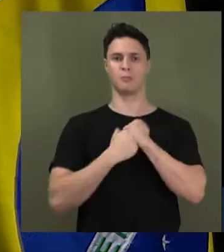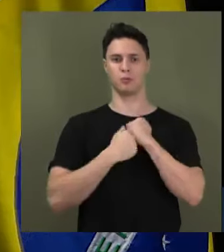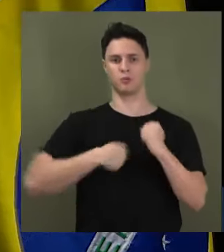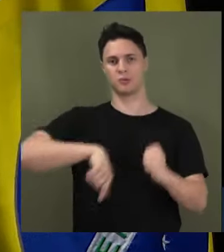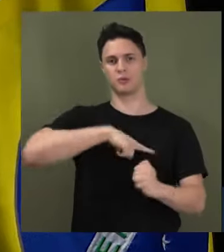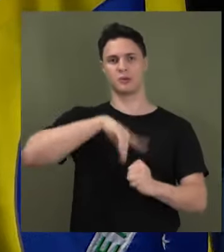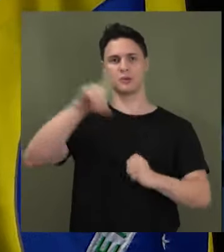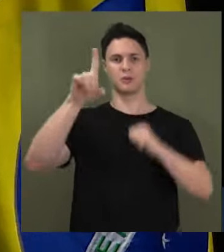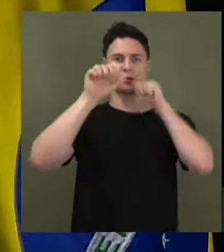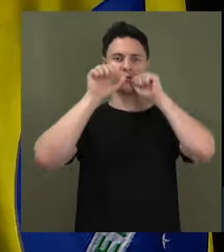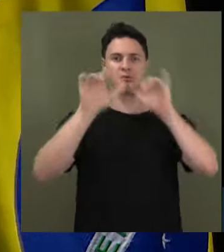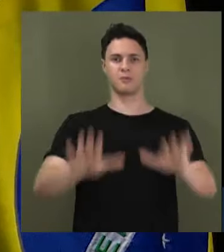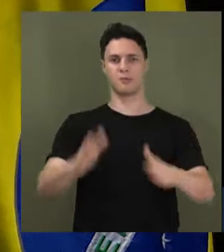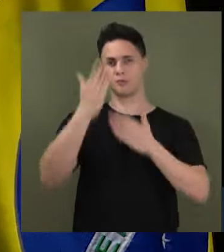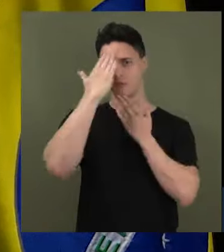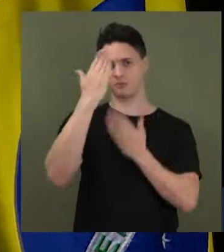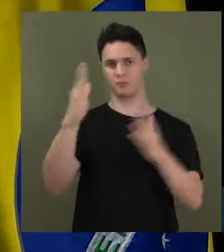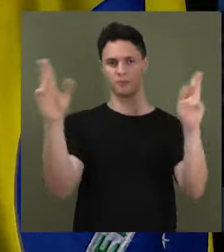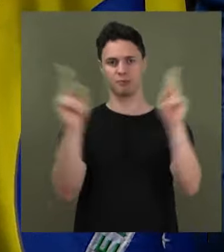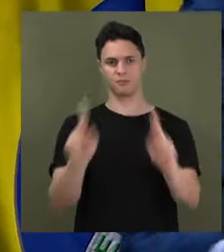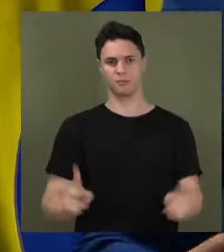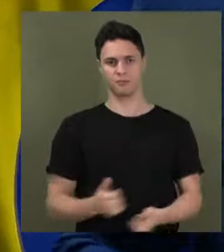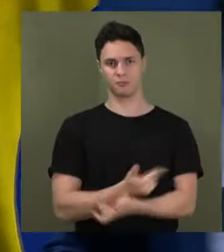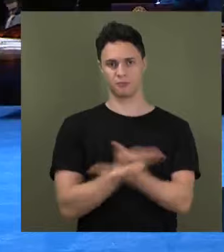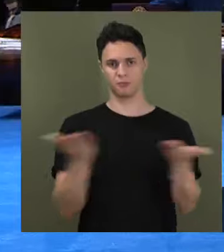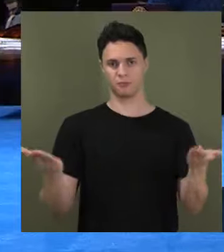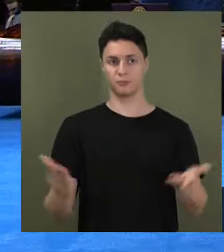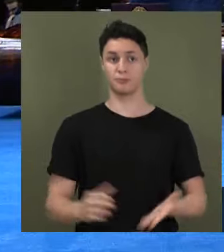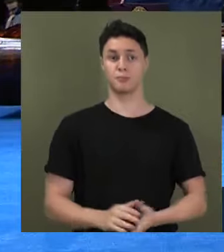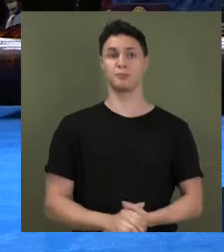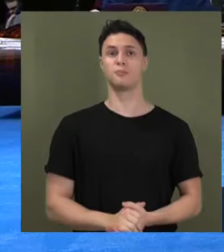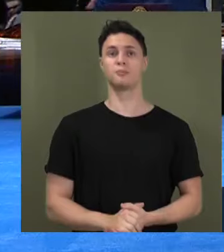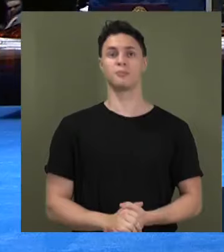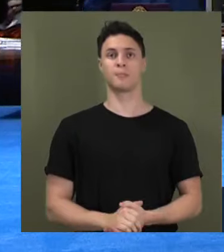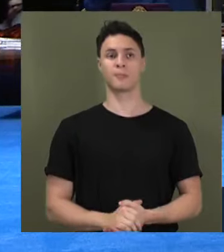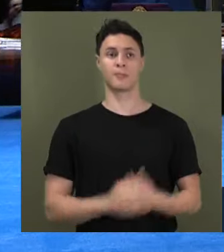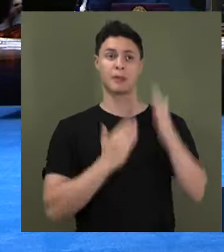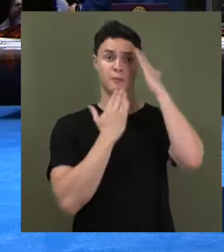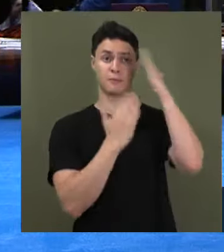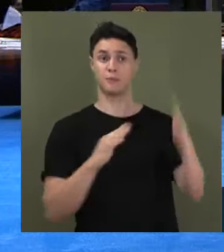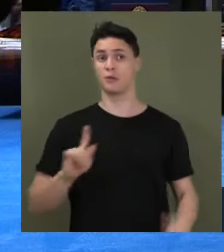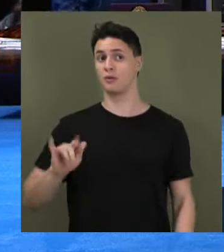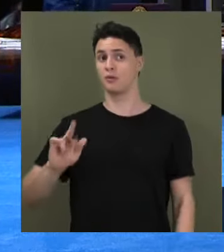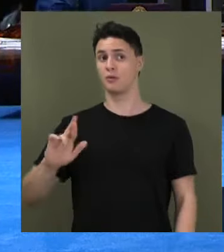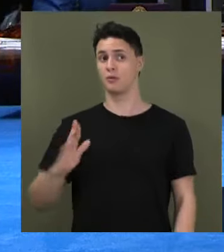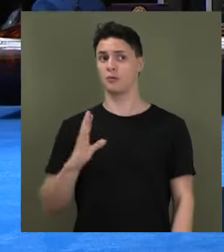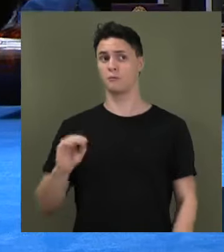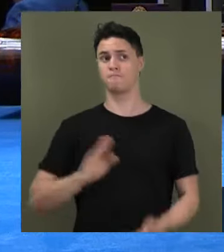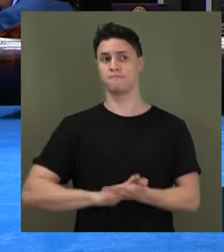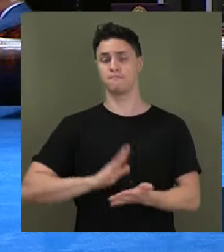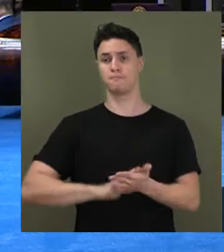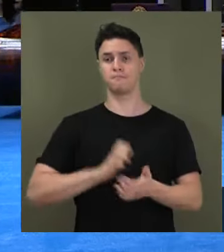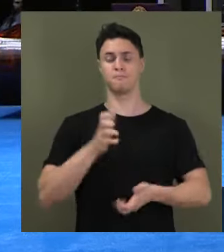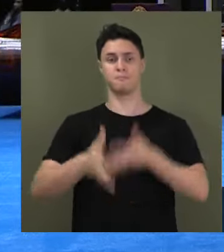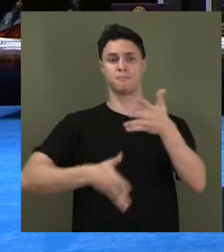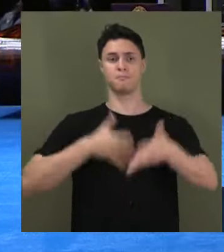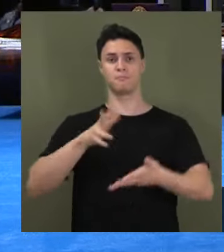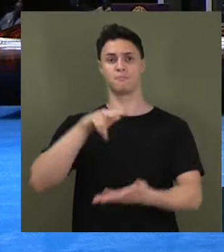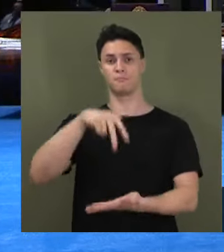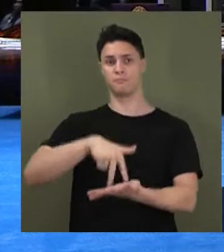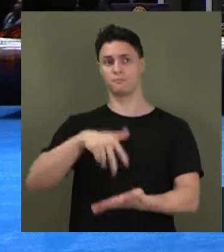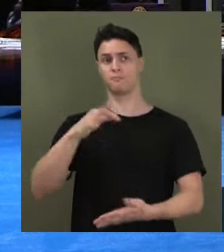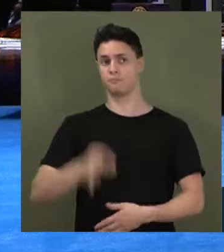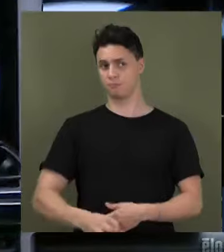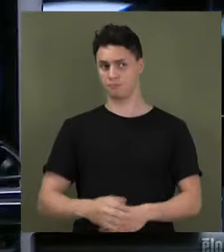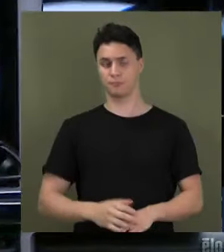Que Deus abençoe, muito obrigado, muita paz a todos. Obrigado, senador Girão. Parabéns pelo pronunciamento, pelo posicionamento